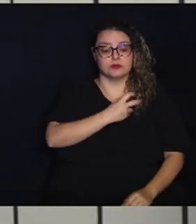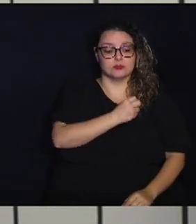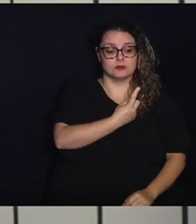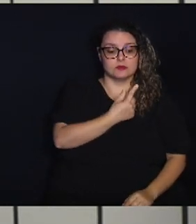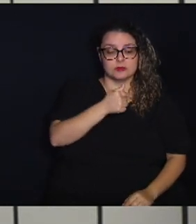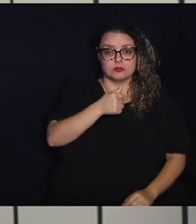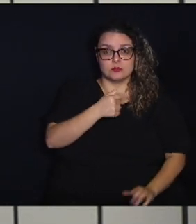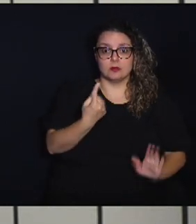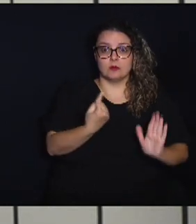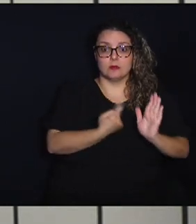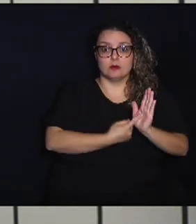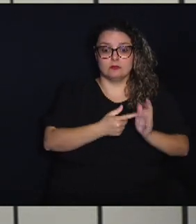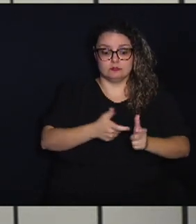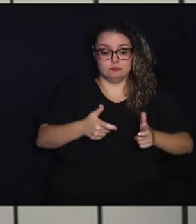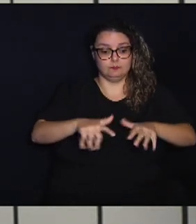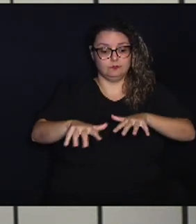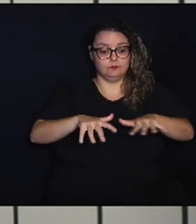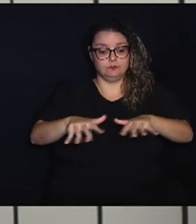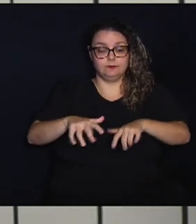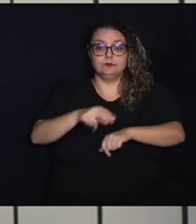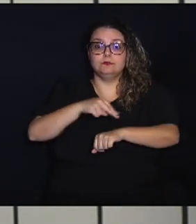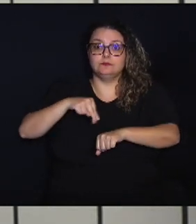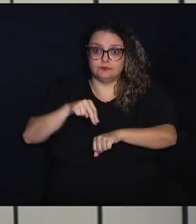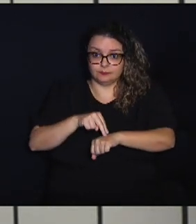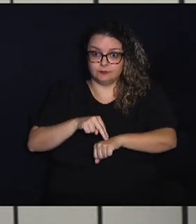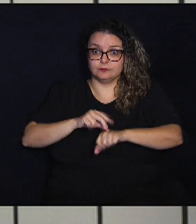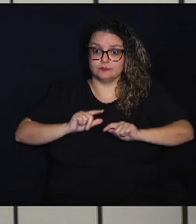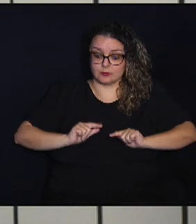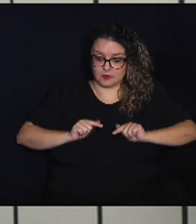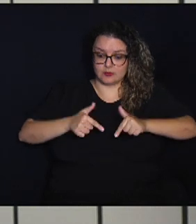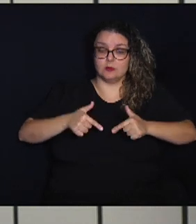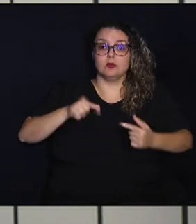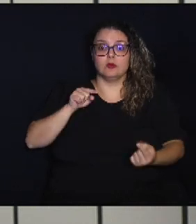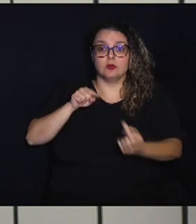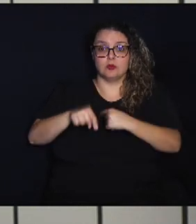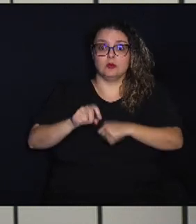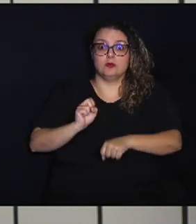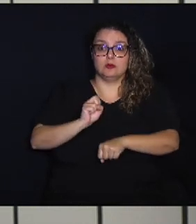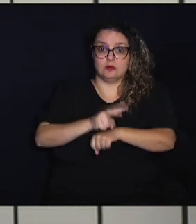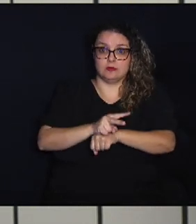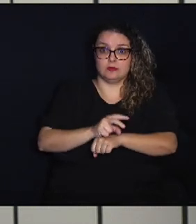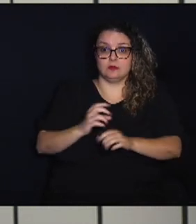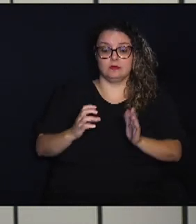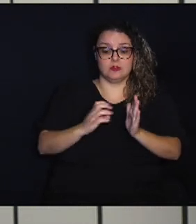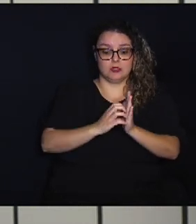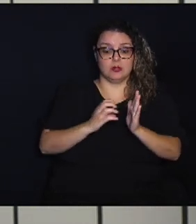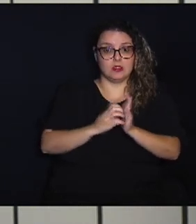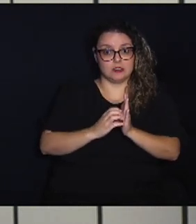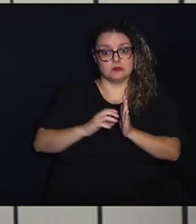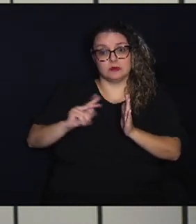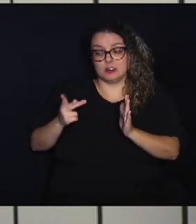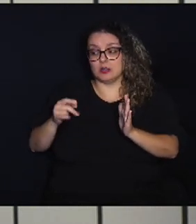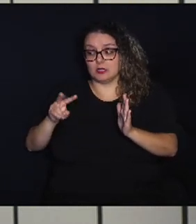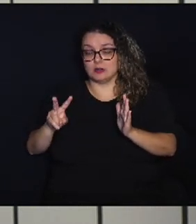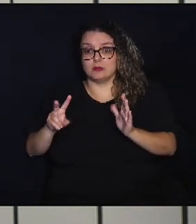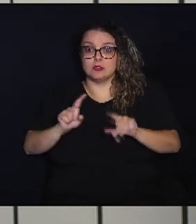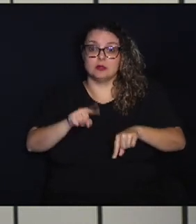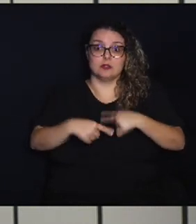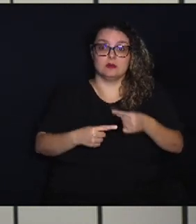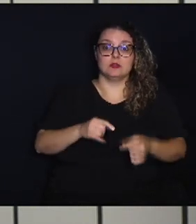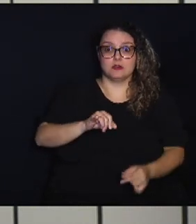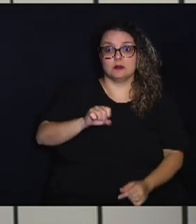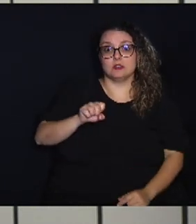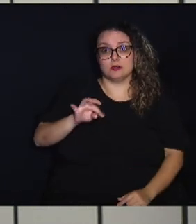marca uma grande mobilização nacional na luta contra o vírus HIV, a AIDS e outras